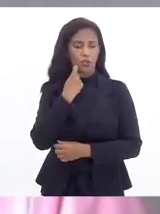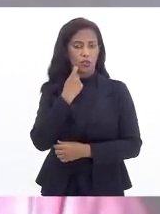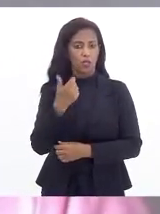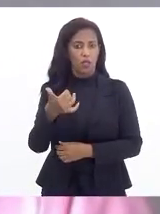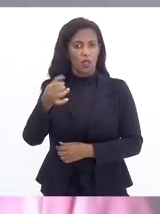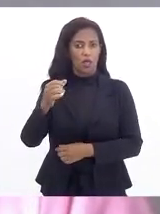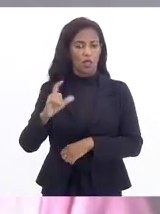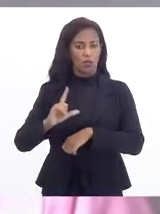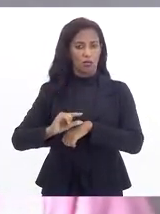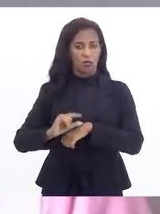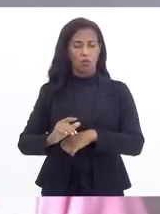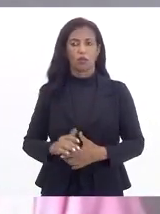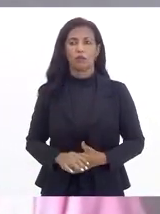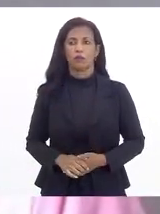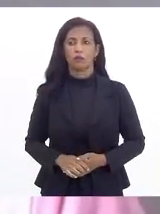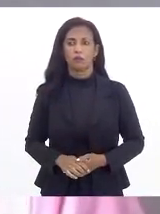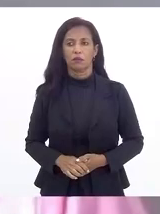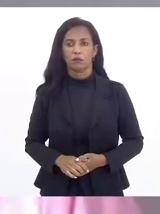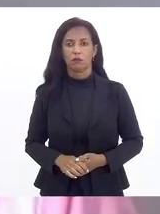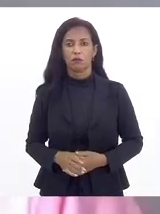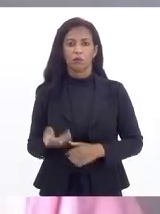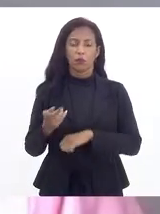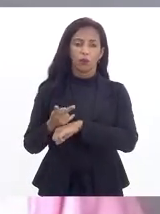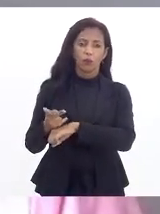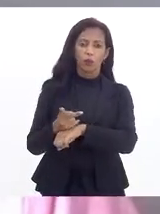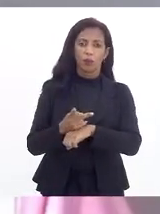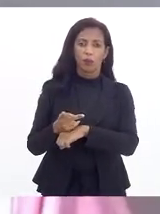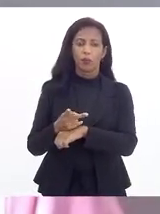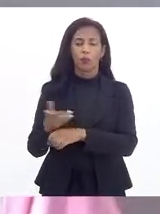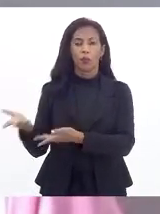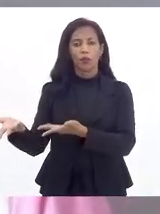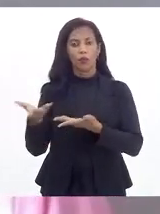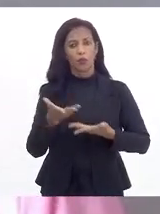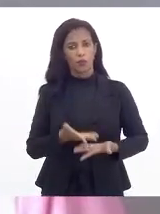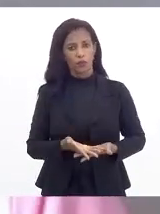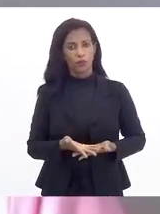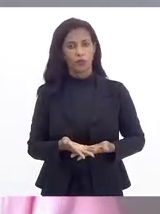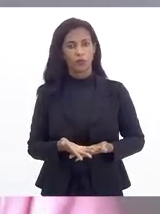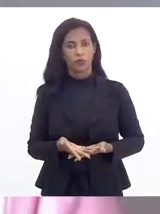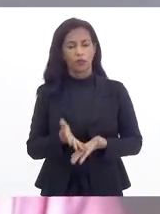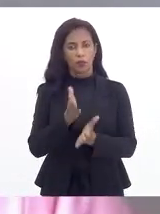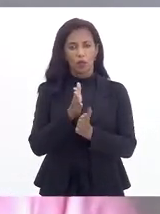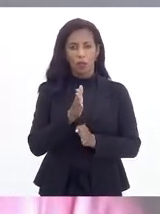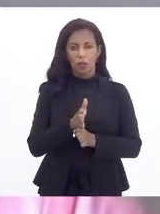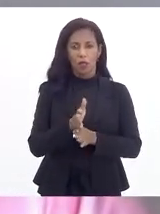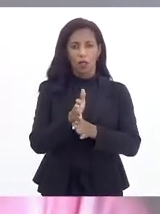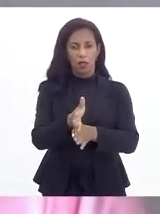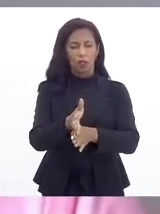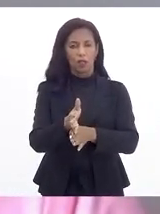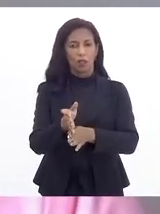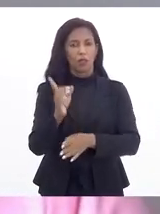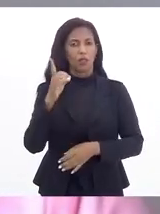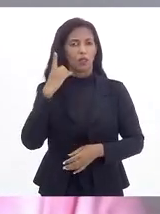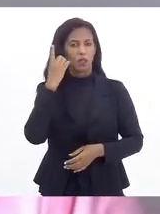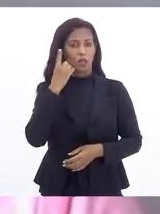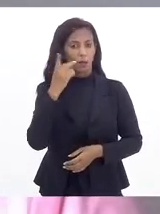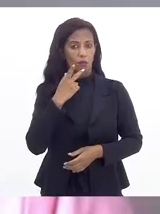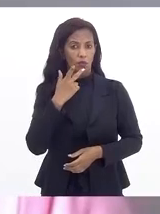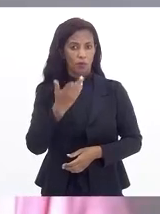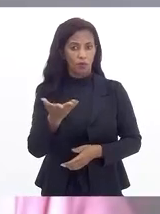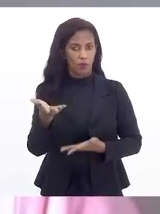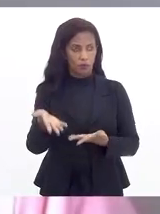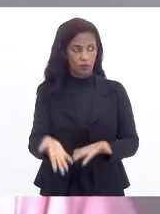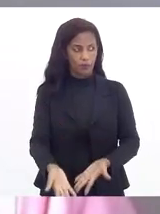às 10 horas. Estamos buscando o convite justamente na linha que a deputada Marta Rocha citou